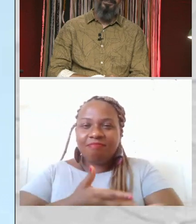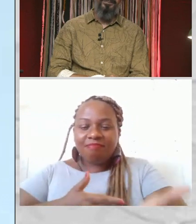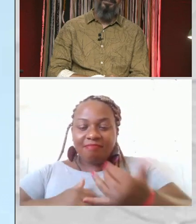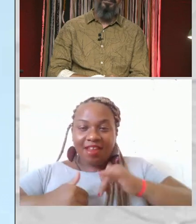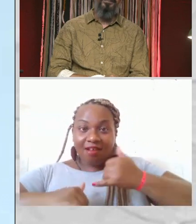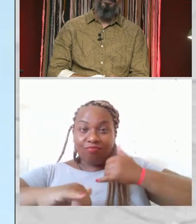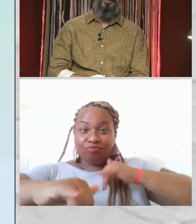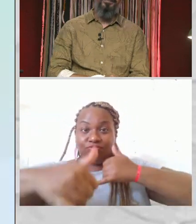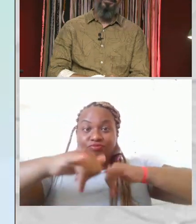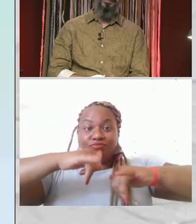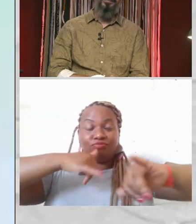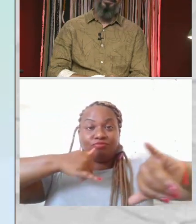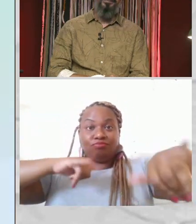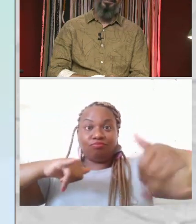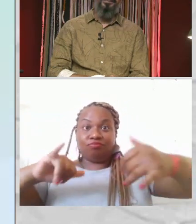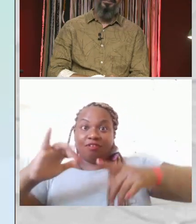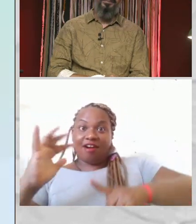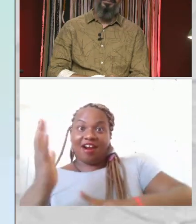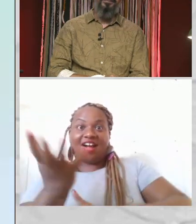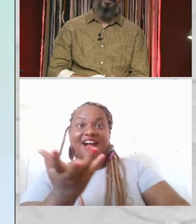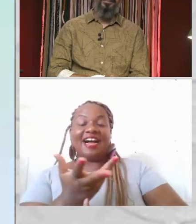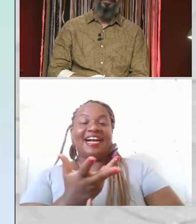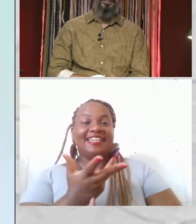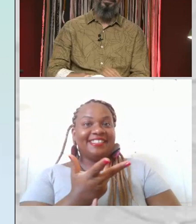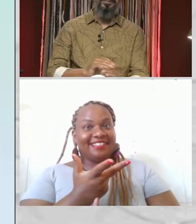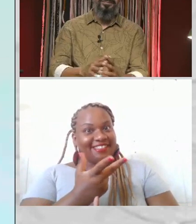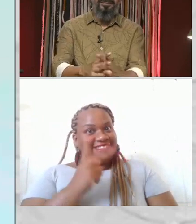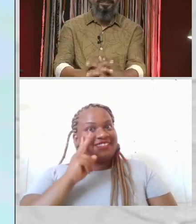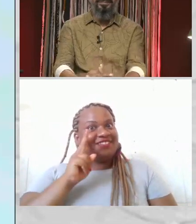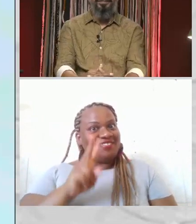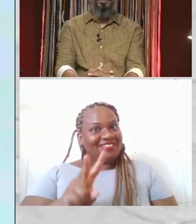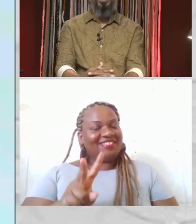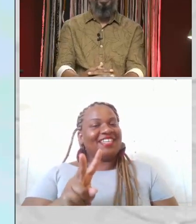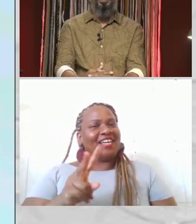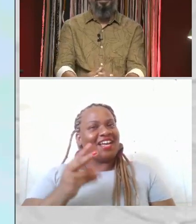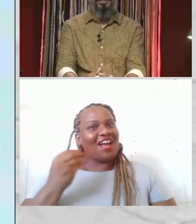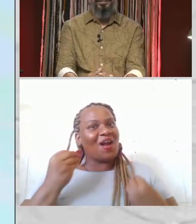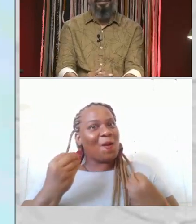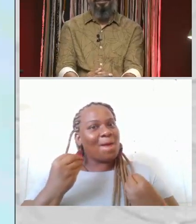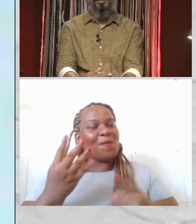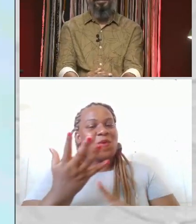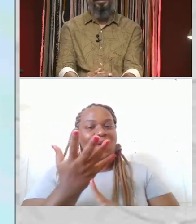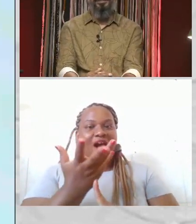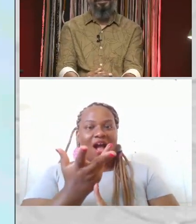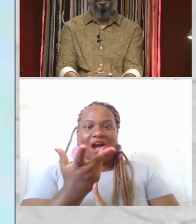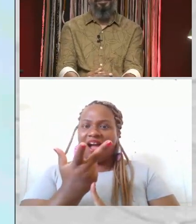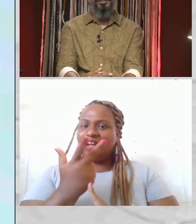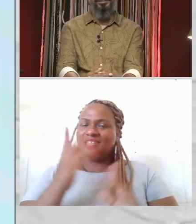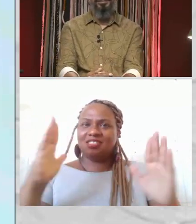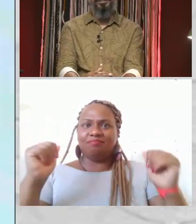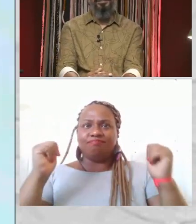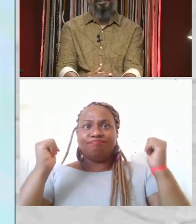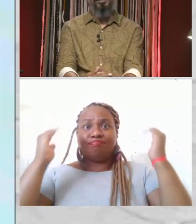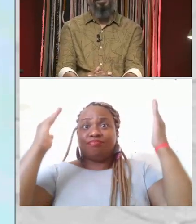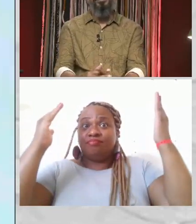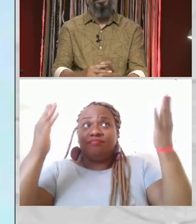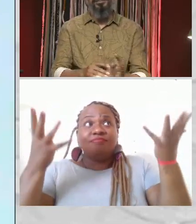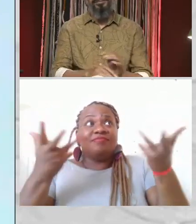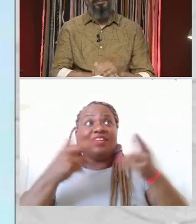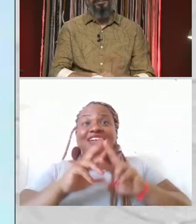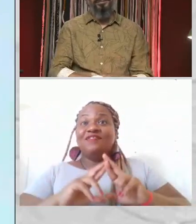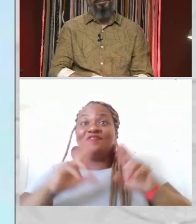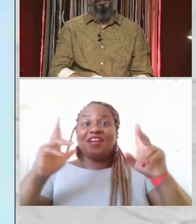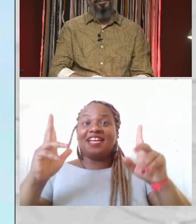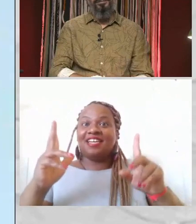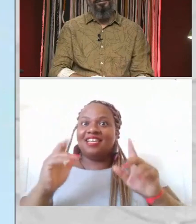energeticamente, artisticamente. Veja como a arte ganhou um outro patamar na pandemia. Eu falo isso